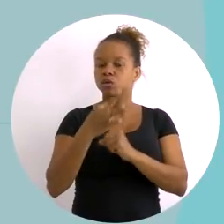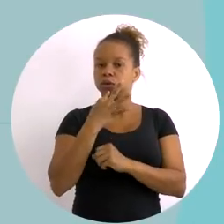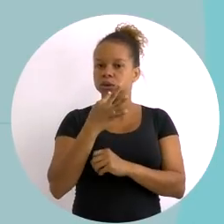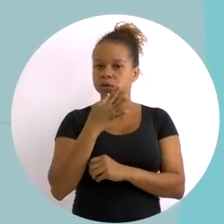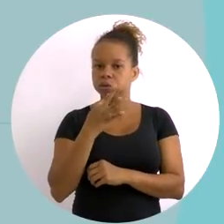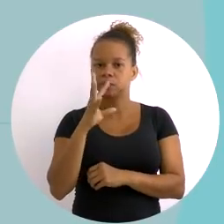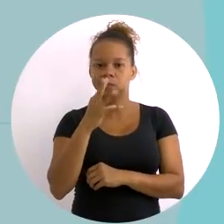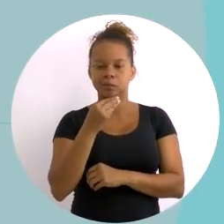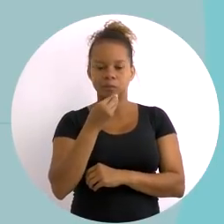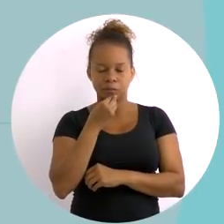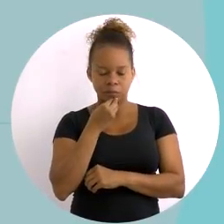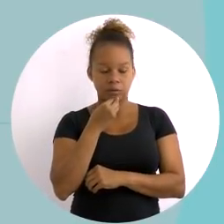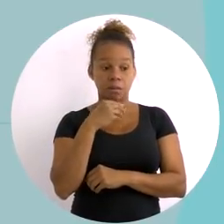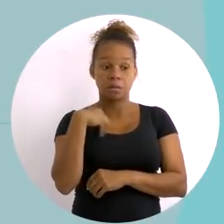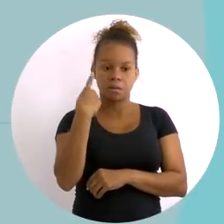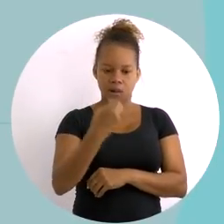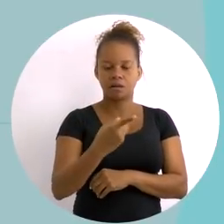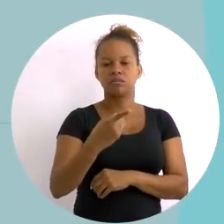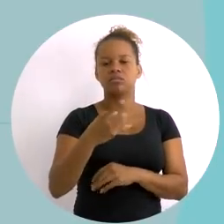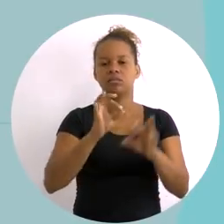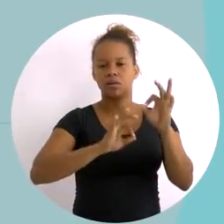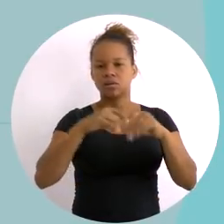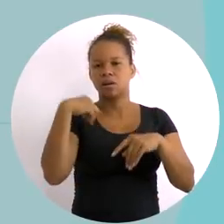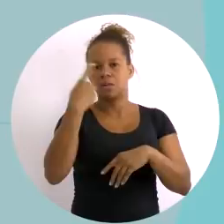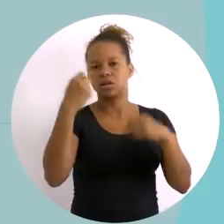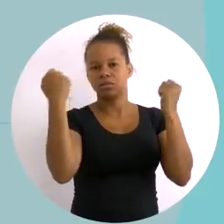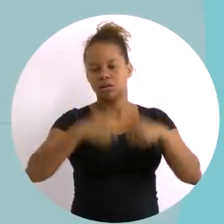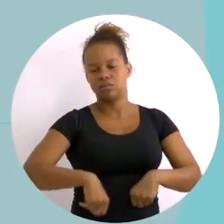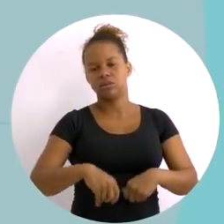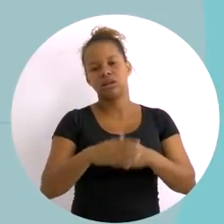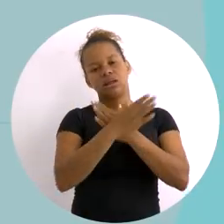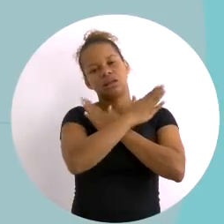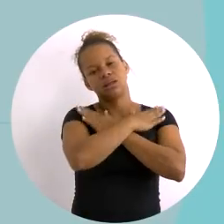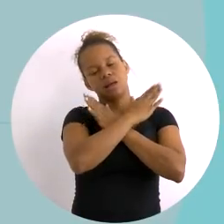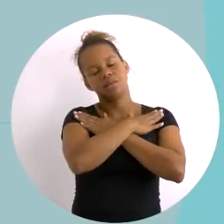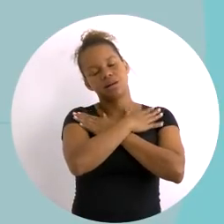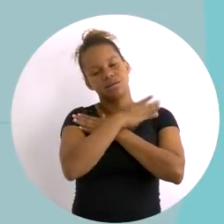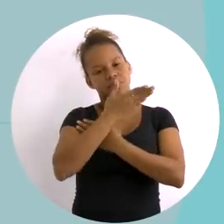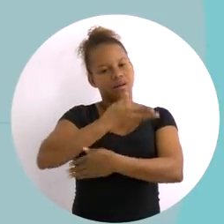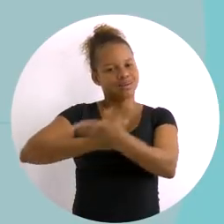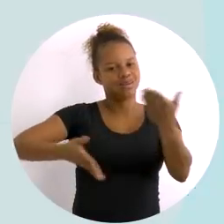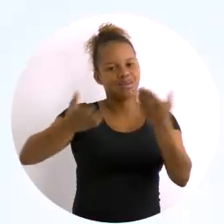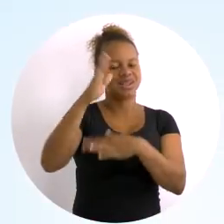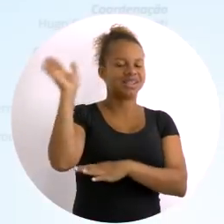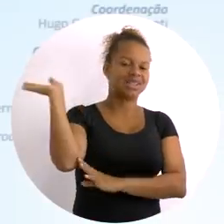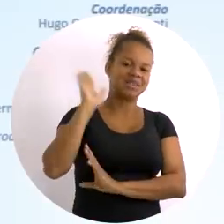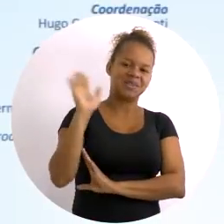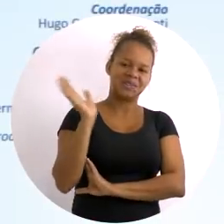estar agora preparado para a nossa próxima competência. Grande abraço e até a próxima!